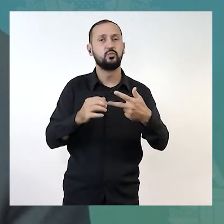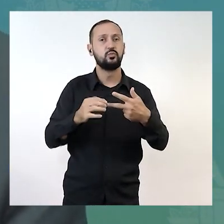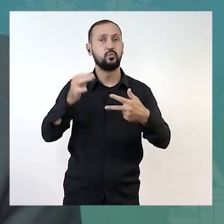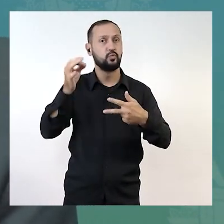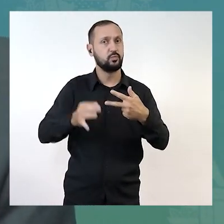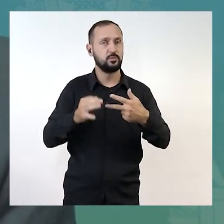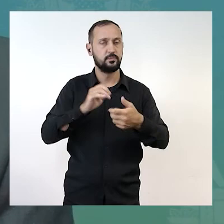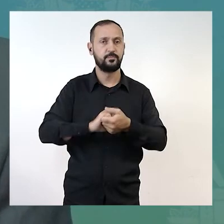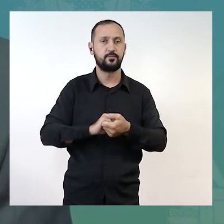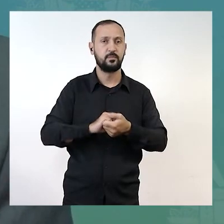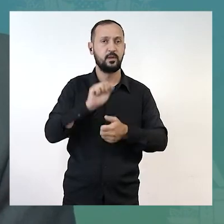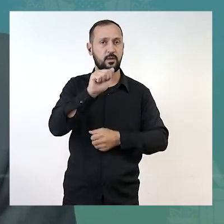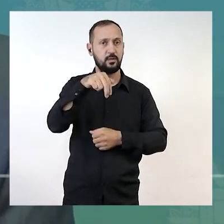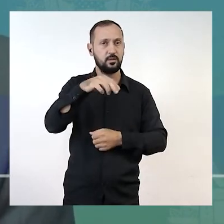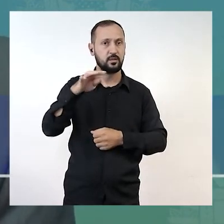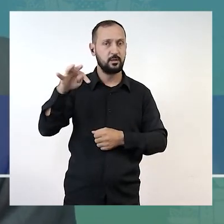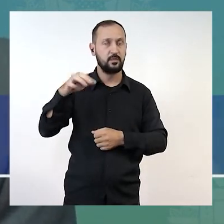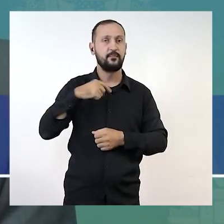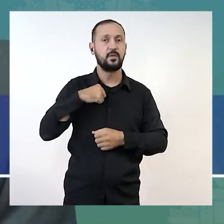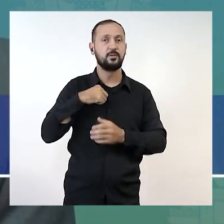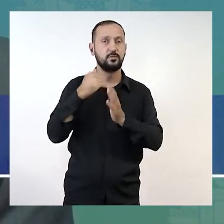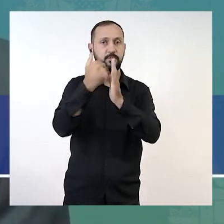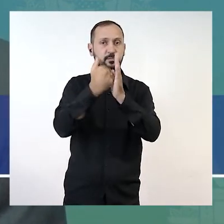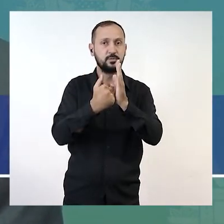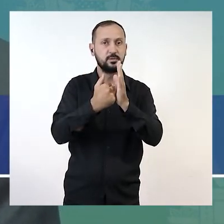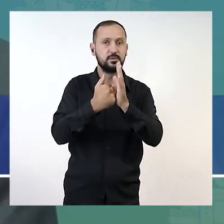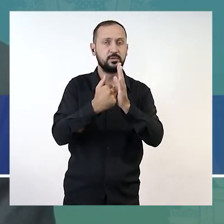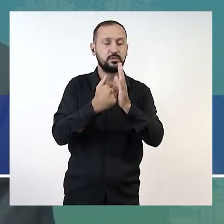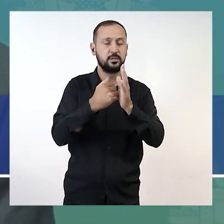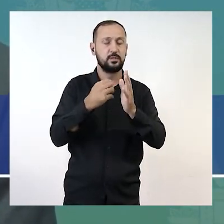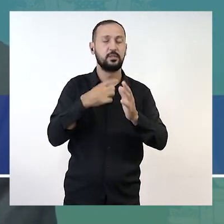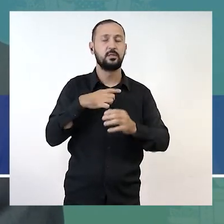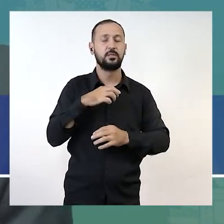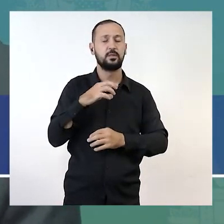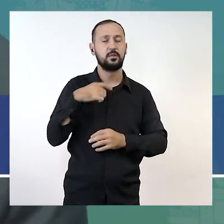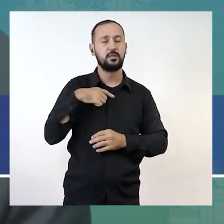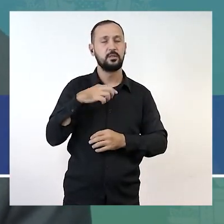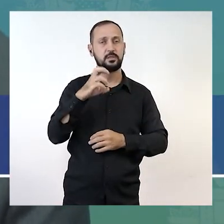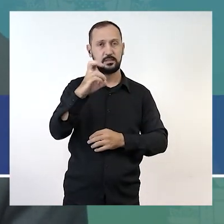judiciário. A ANTT tomou uma decisão recente, reduziu o pedágio em